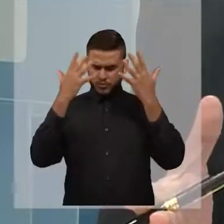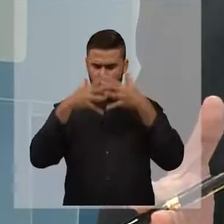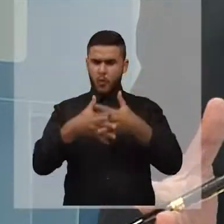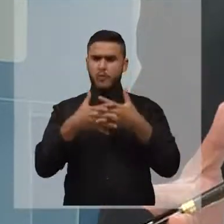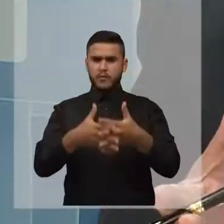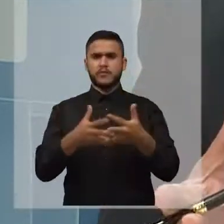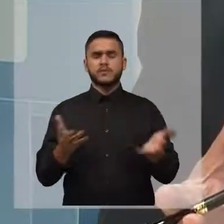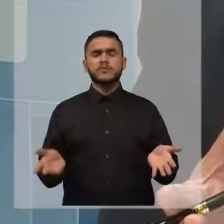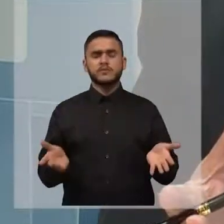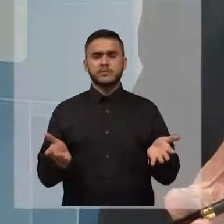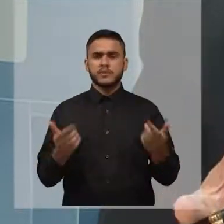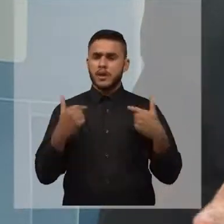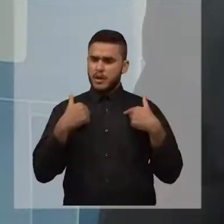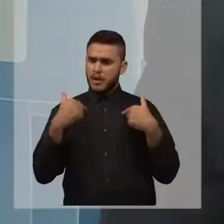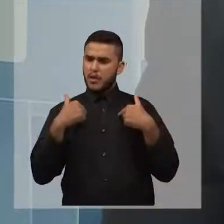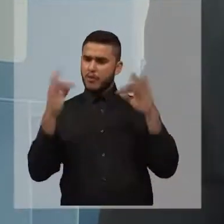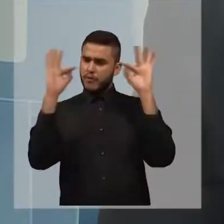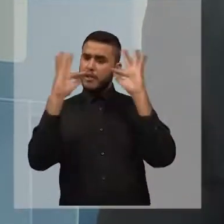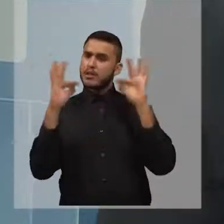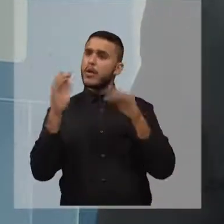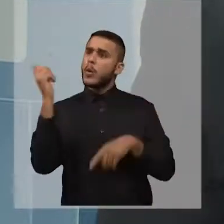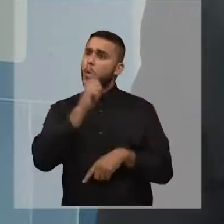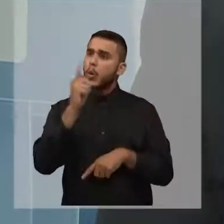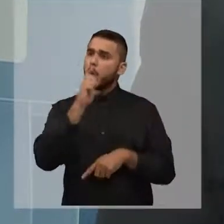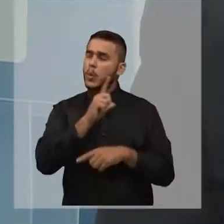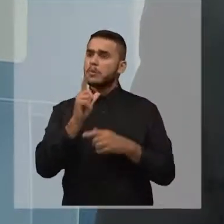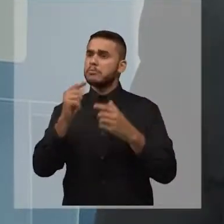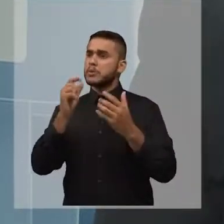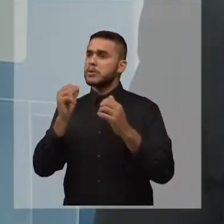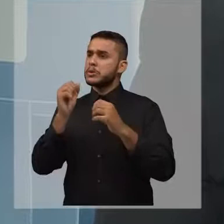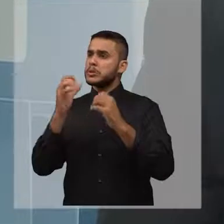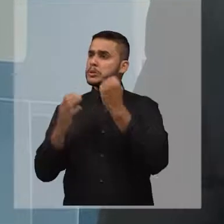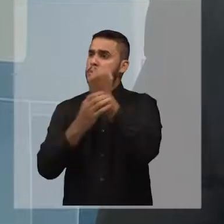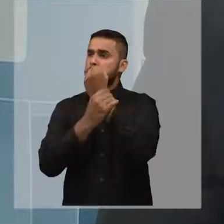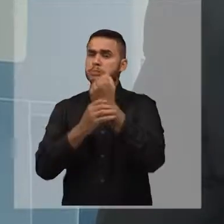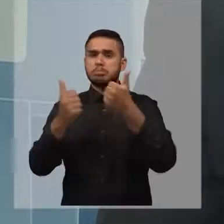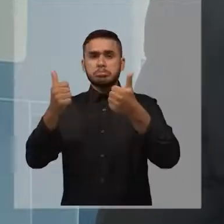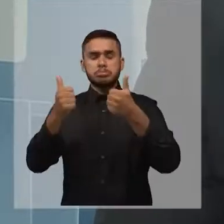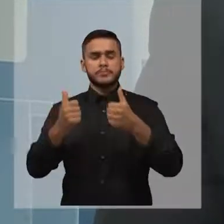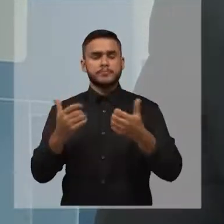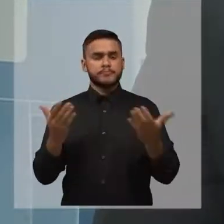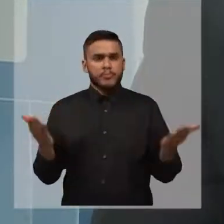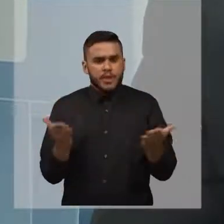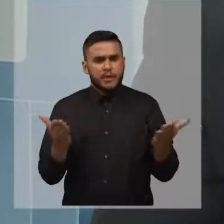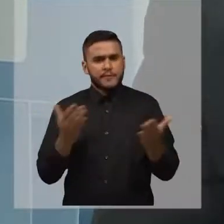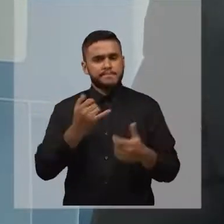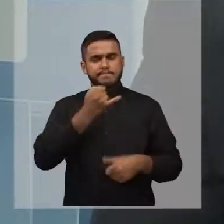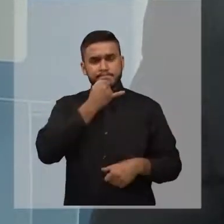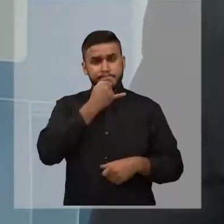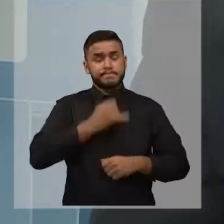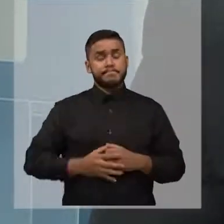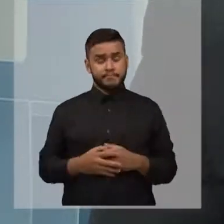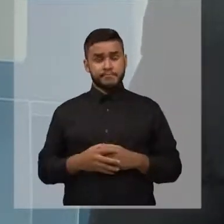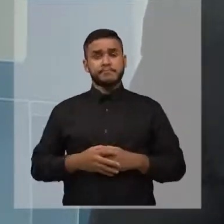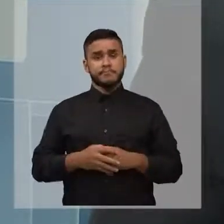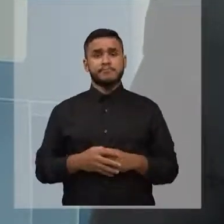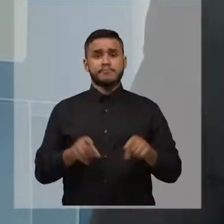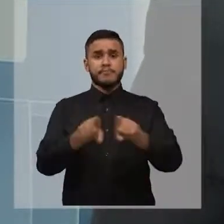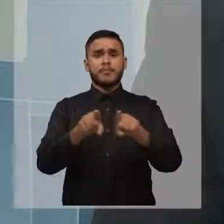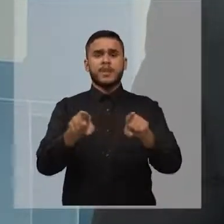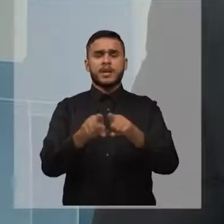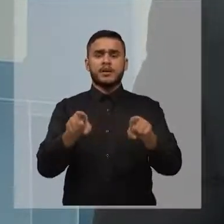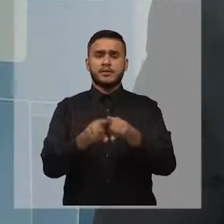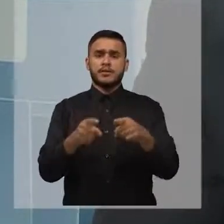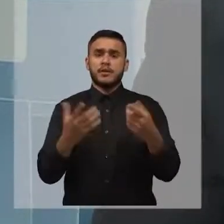felicidade e de decepção. Nós temos que avaliar isso aqui e também a participação